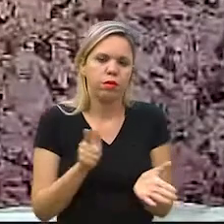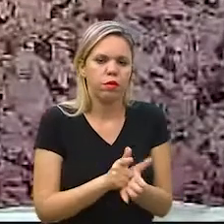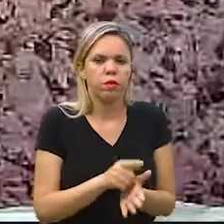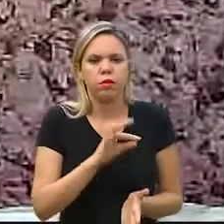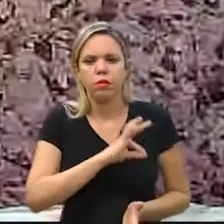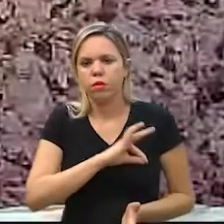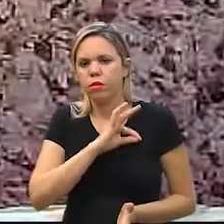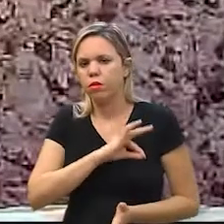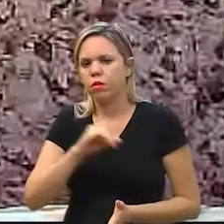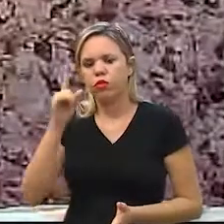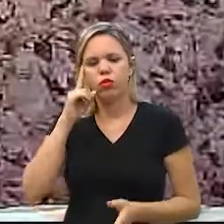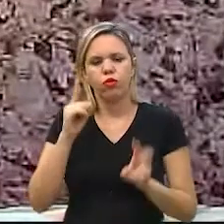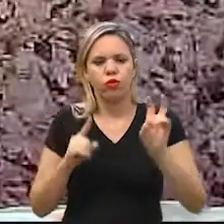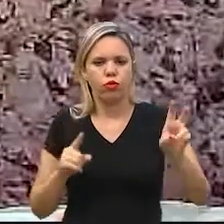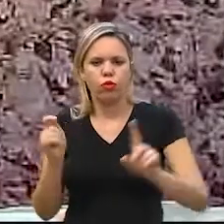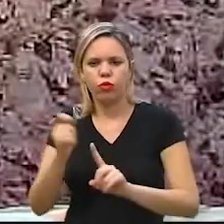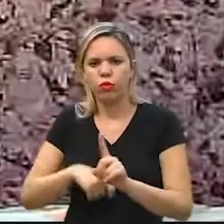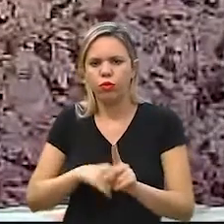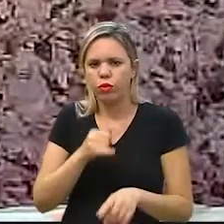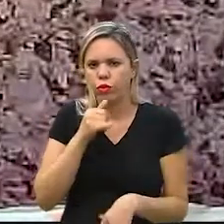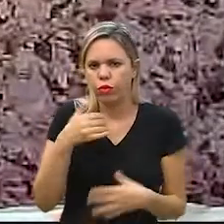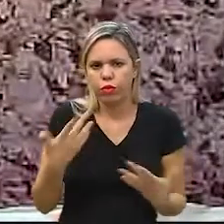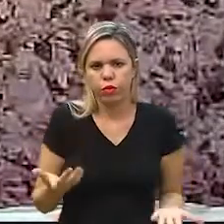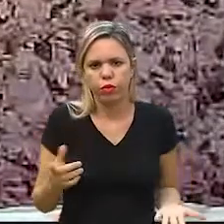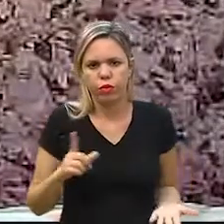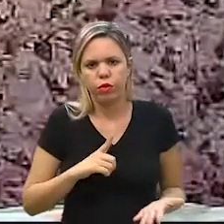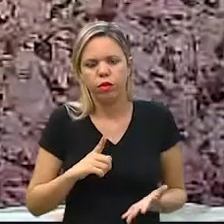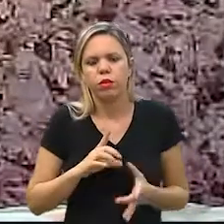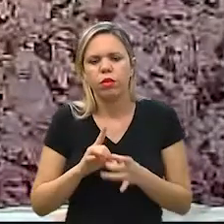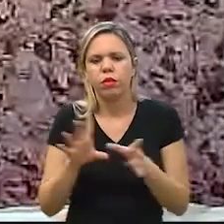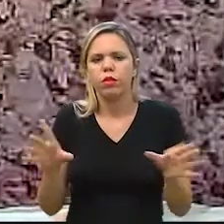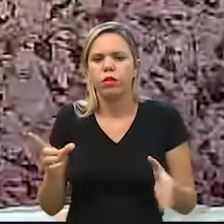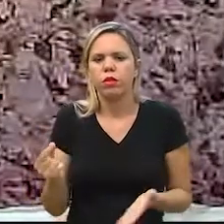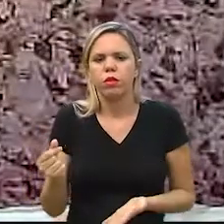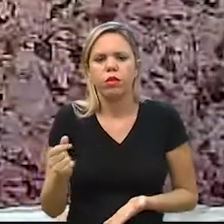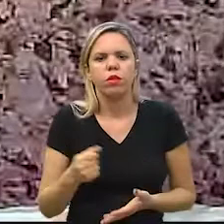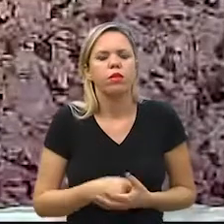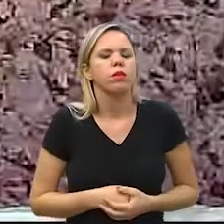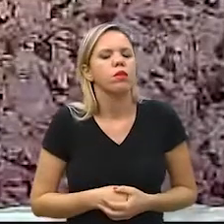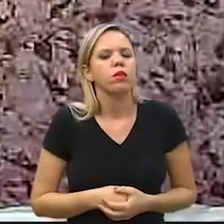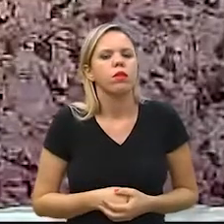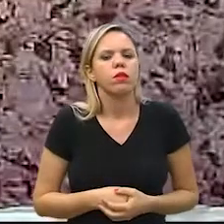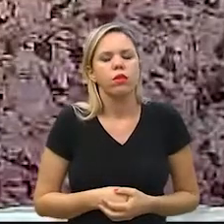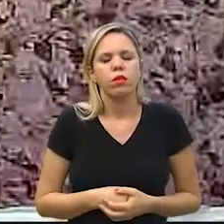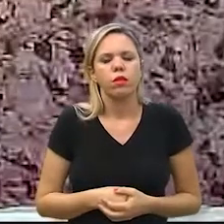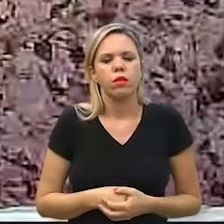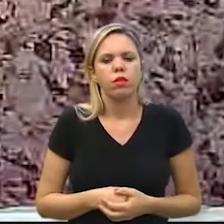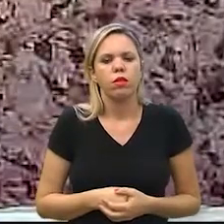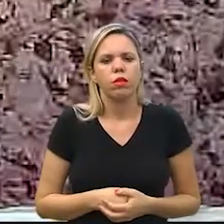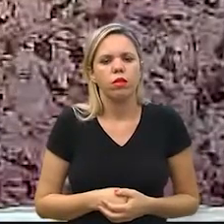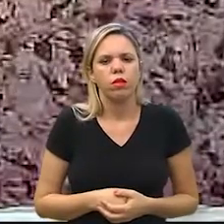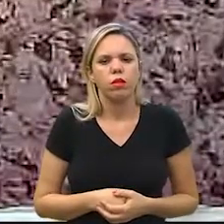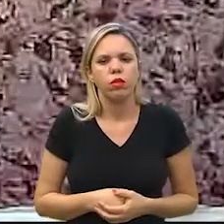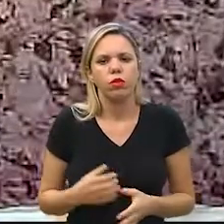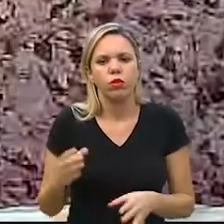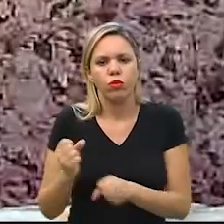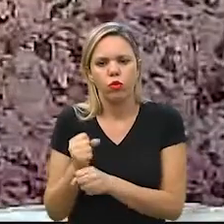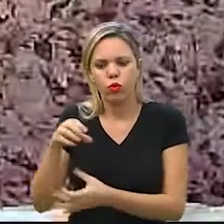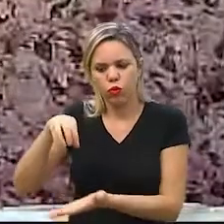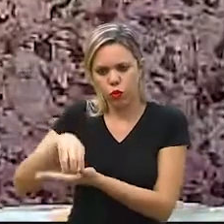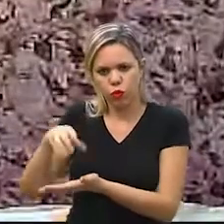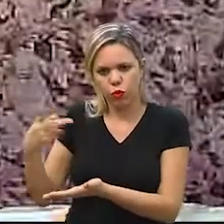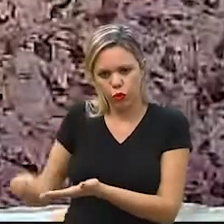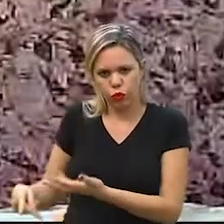folha no dia 5 do mês, você tem que deixar esse recurso como o financeiro